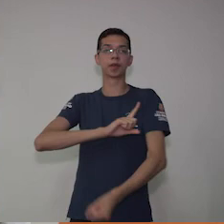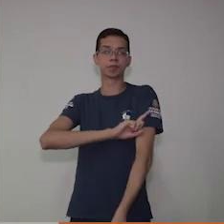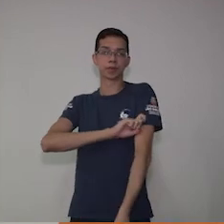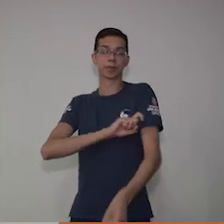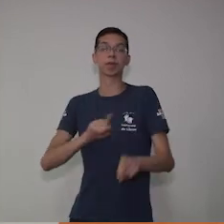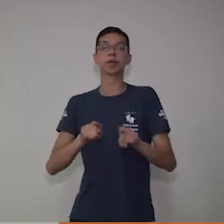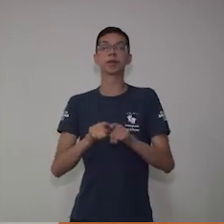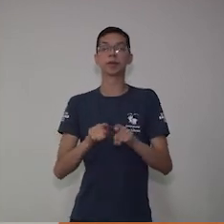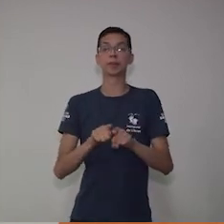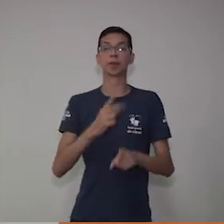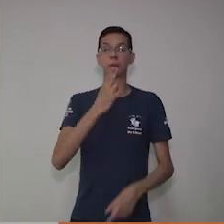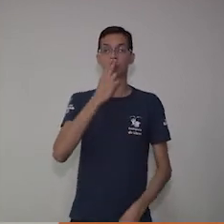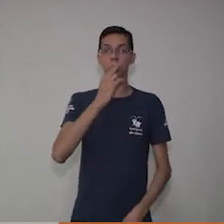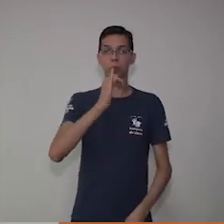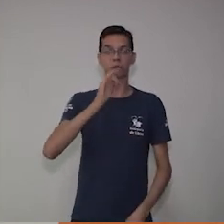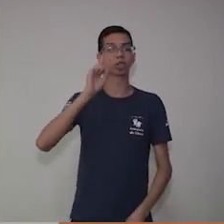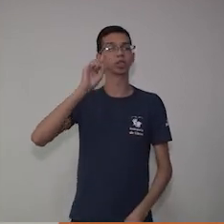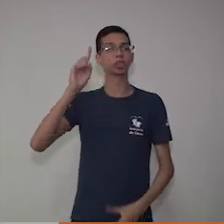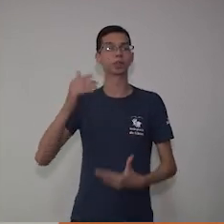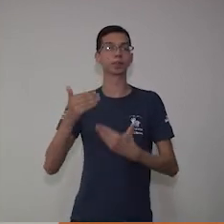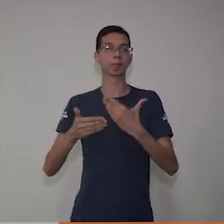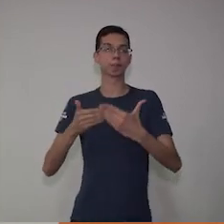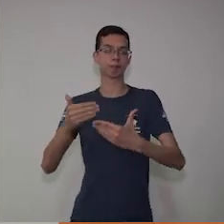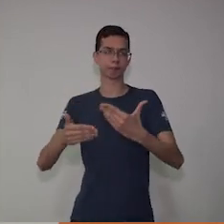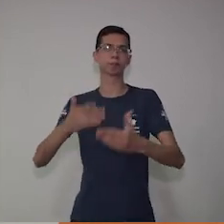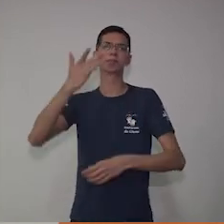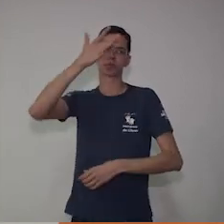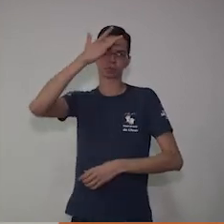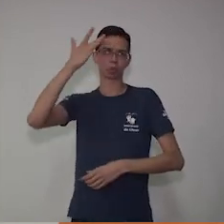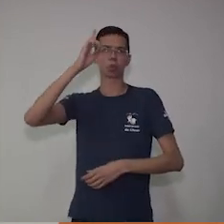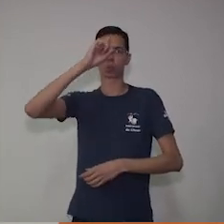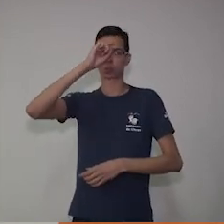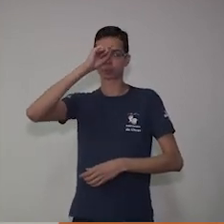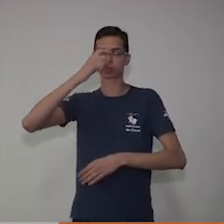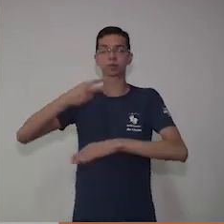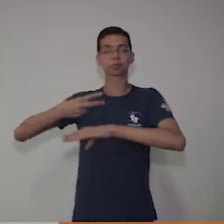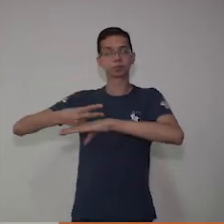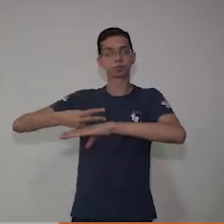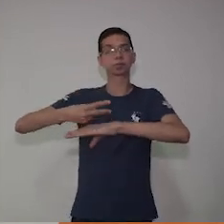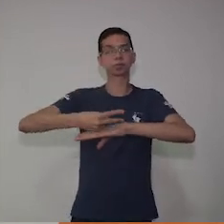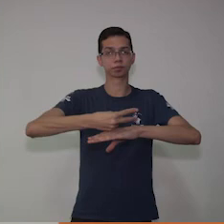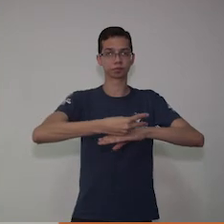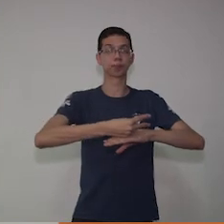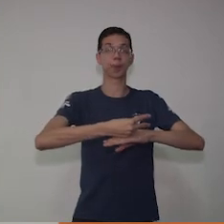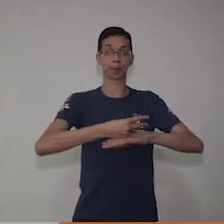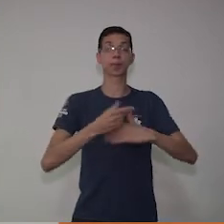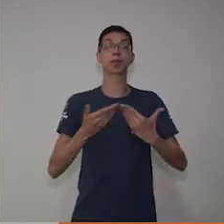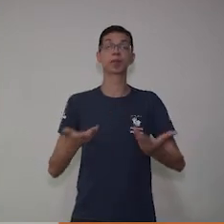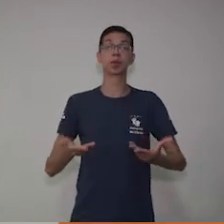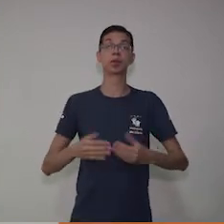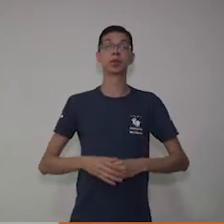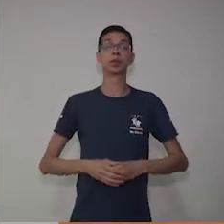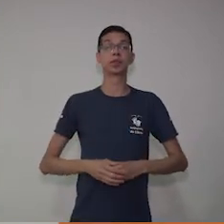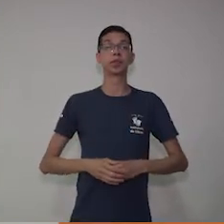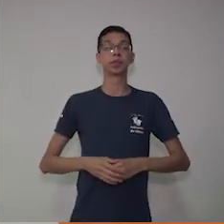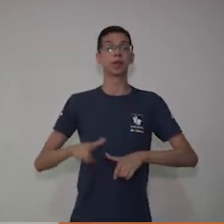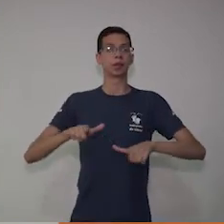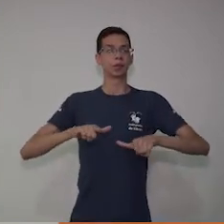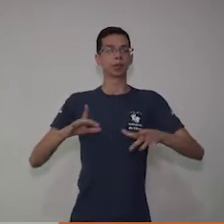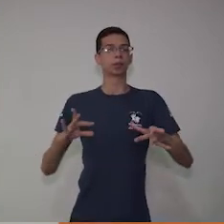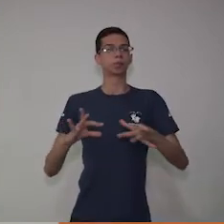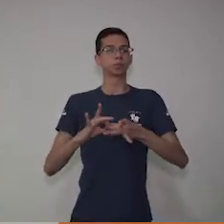vai exatamente internando as pessoas no conjunto dos nossos hospitais. Então, há um trabalho